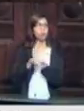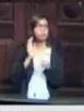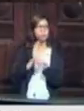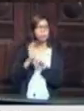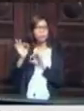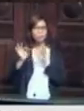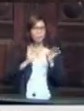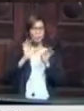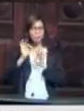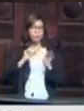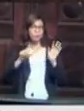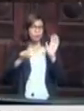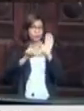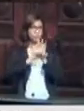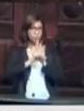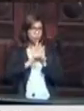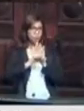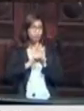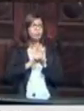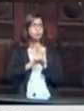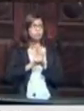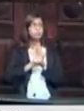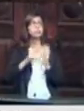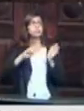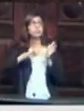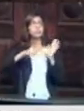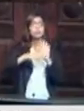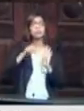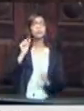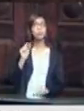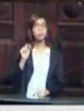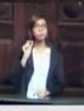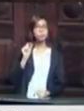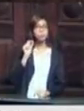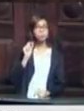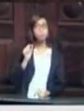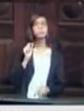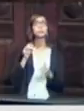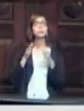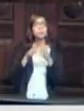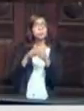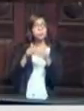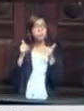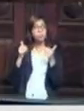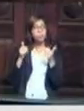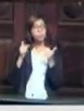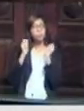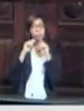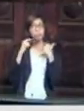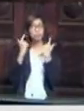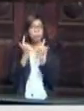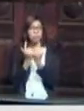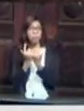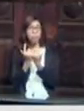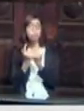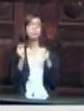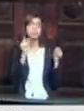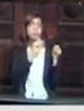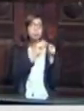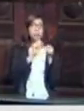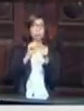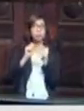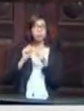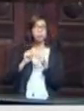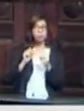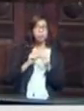projeto de lei que significava solicitar da Casa a instalação de uma